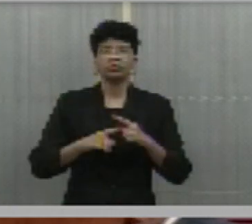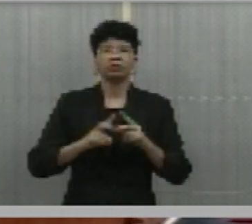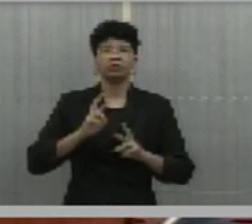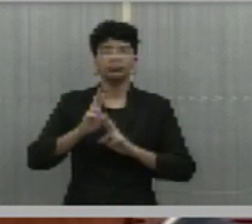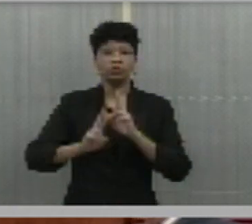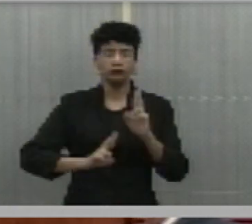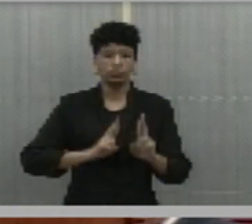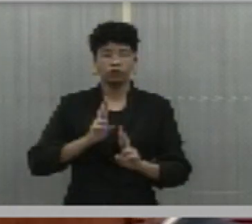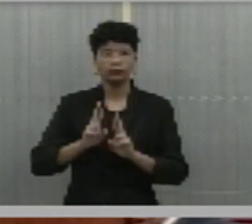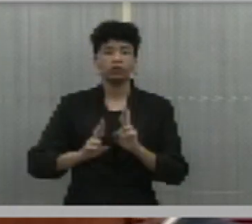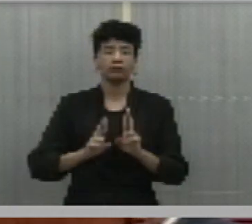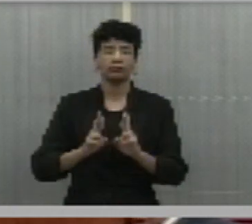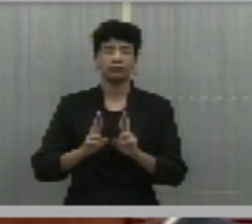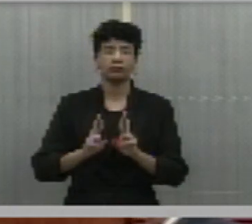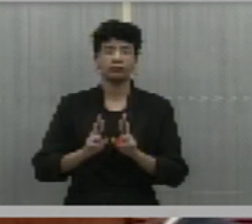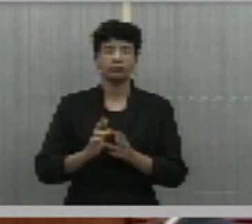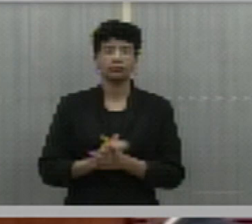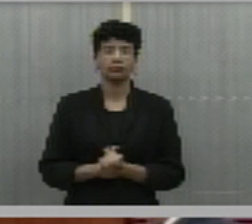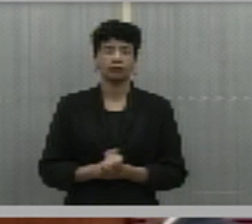à